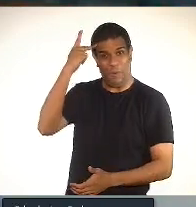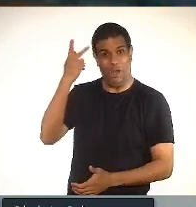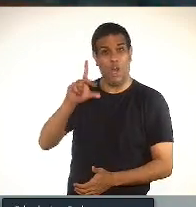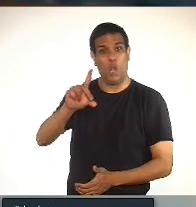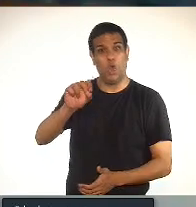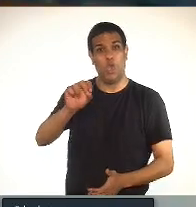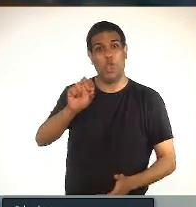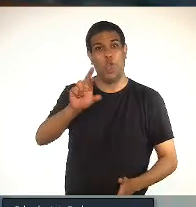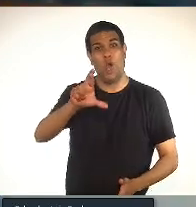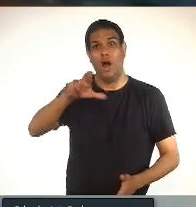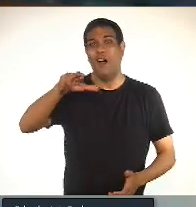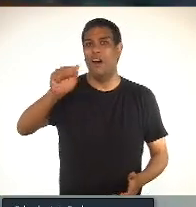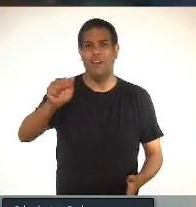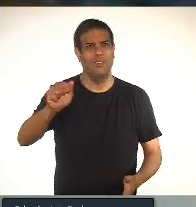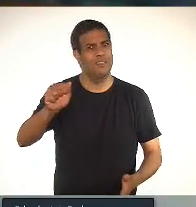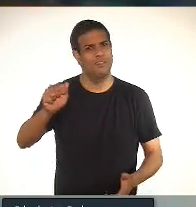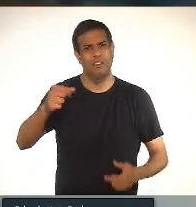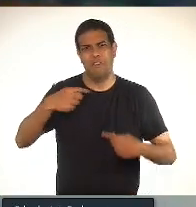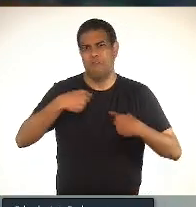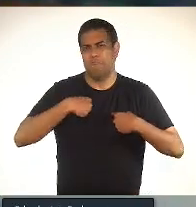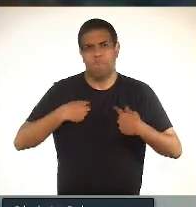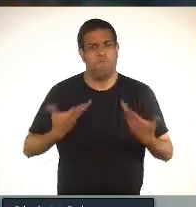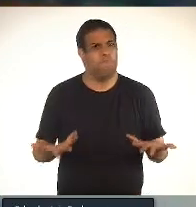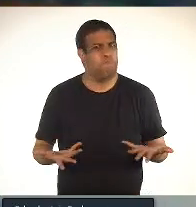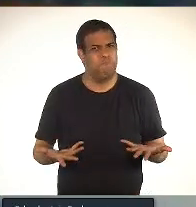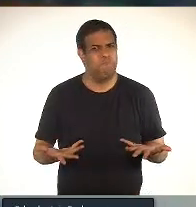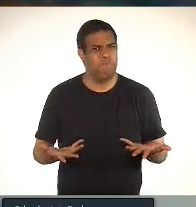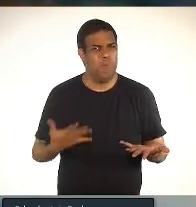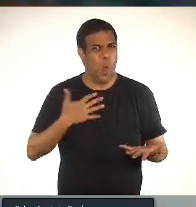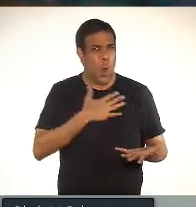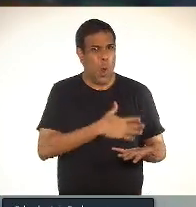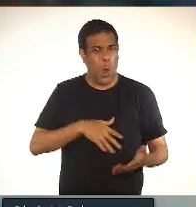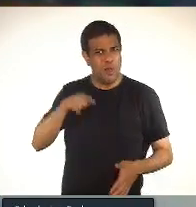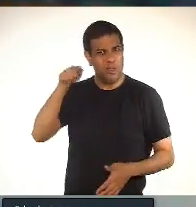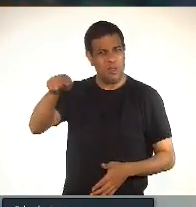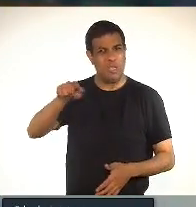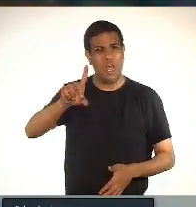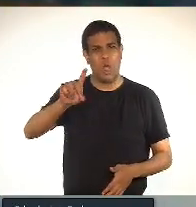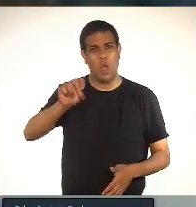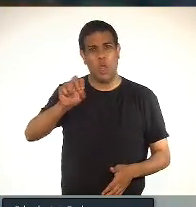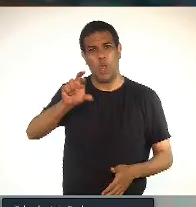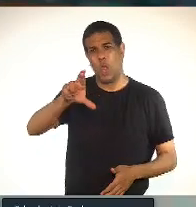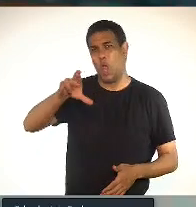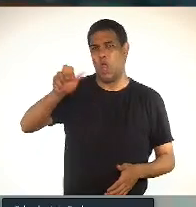Paulo, que eu não tenho nenhuma simpatia,